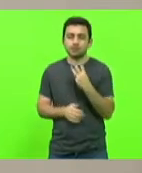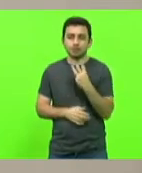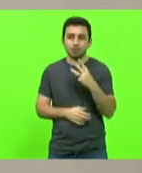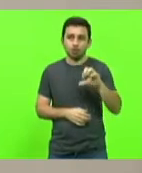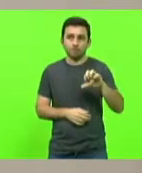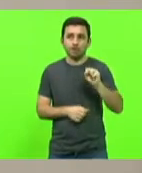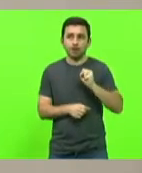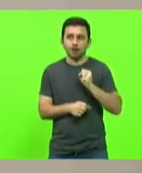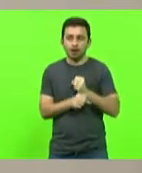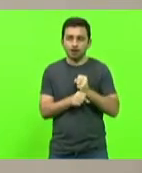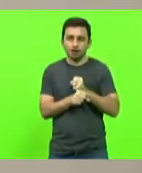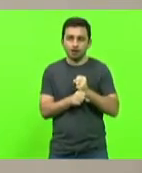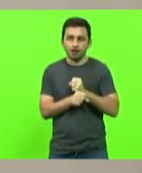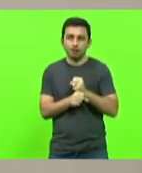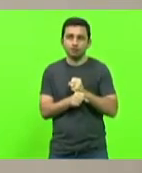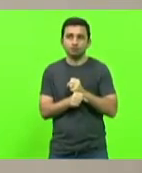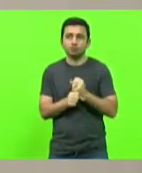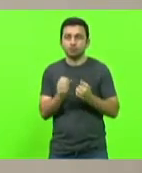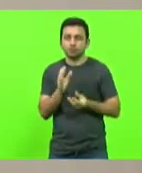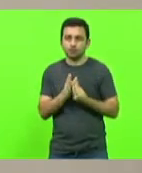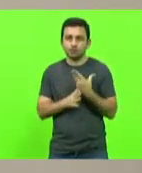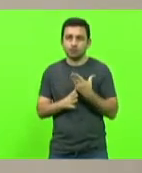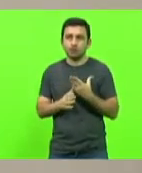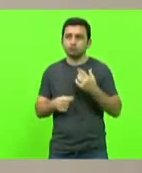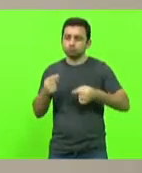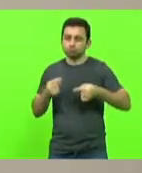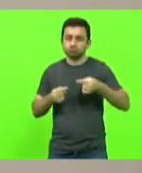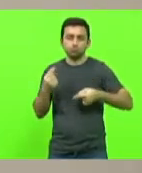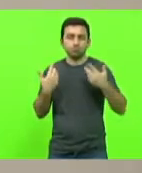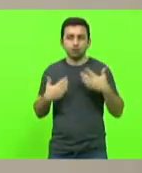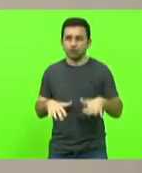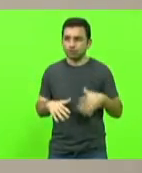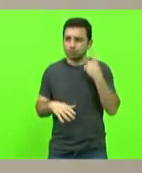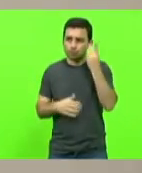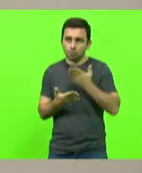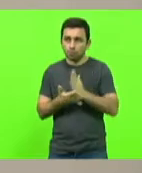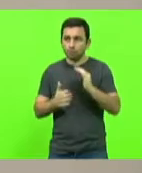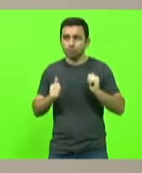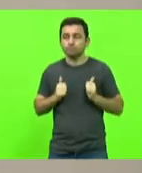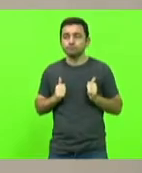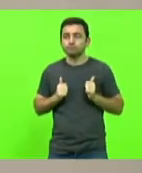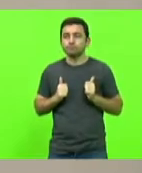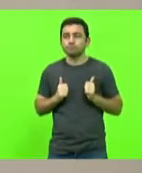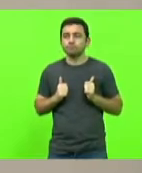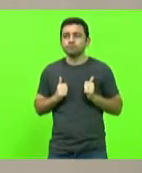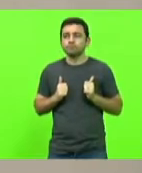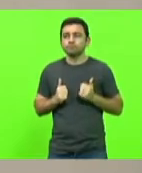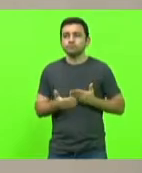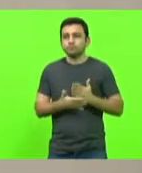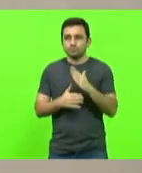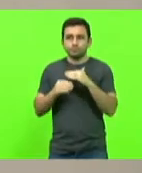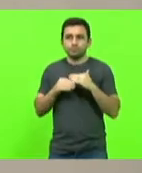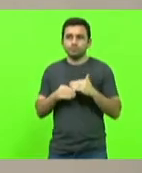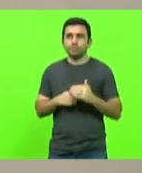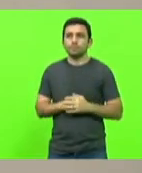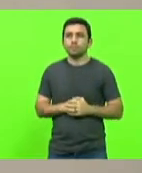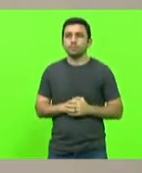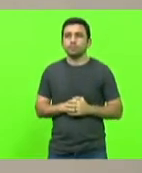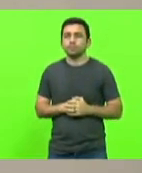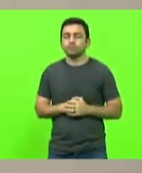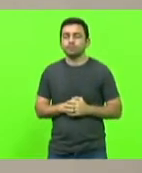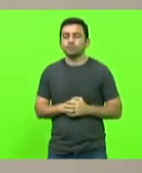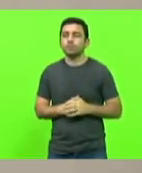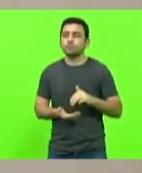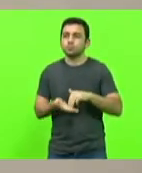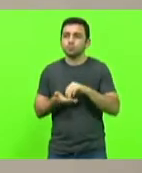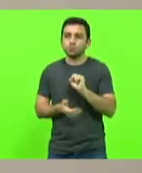discussão. Não havendo quem queira discutir, em votação. Deputados que aprovam, permaneçam como se encontram. Aprovado por unanimidade.